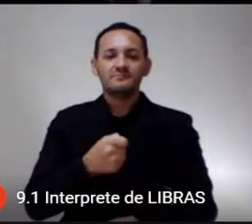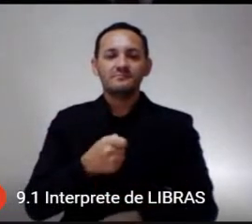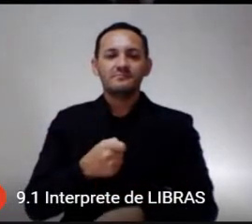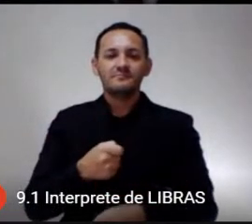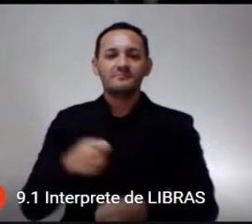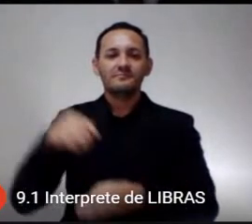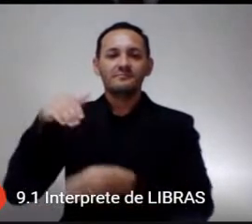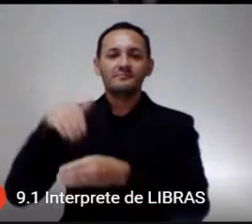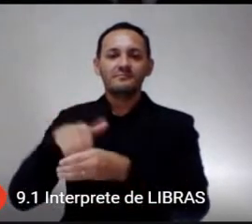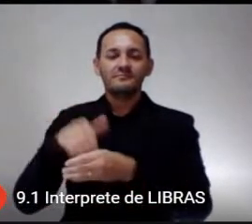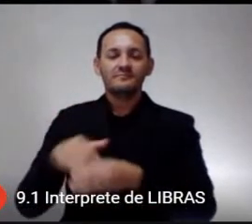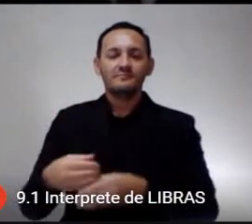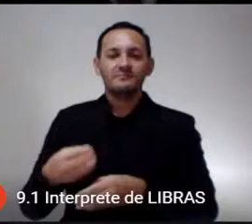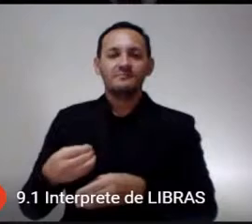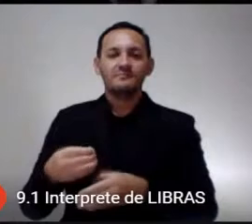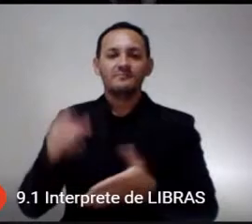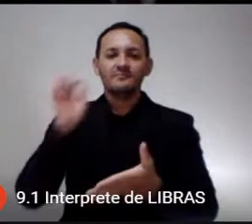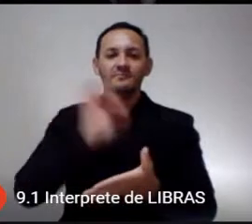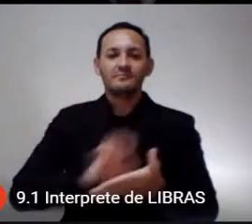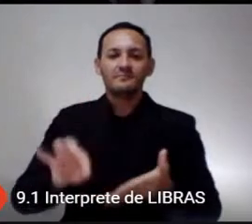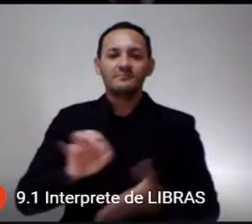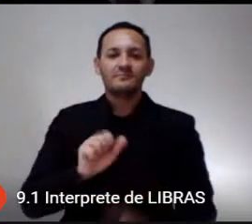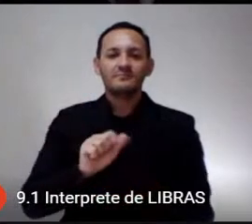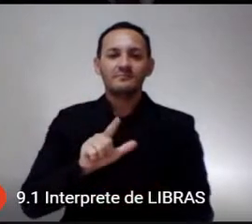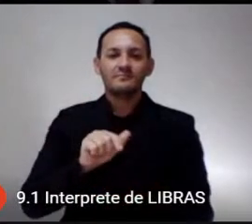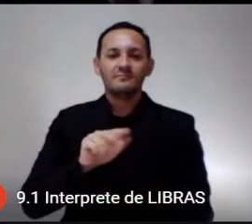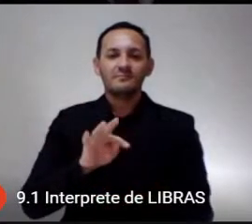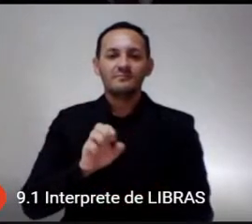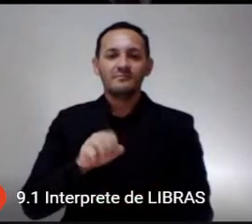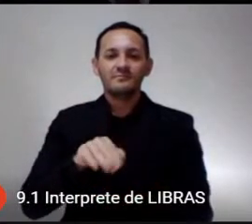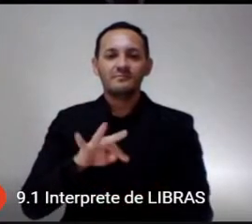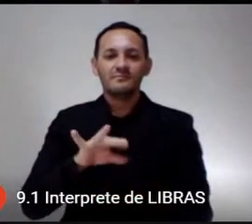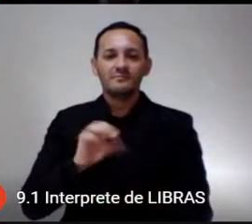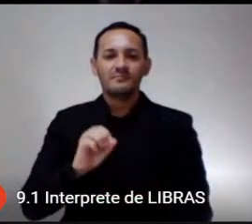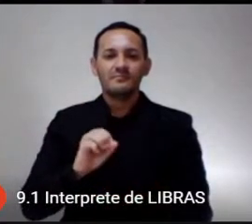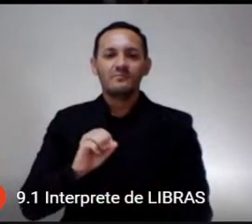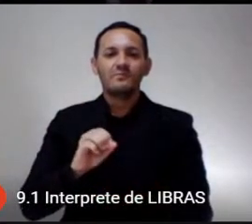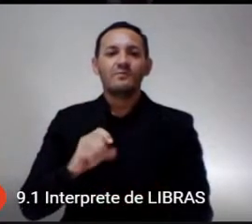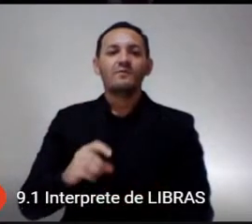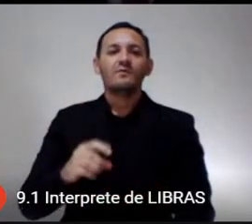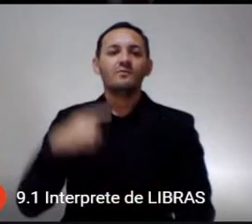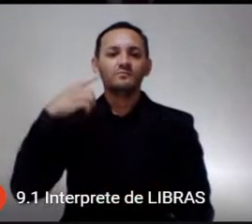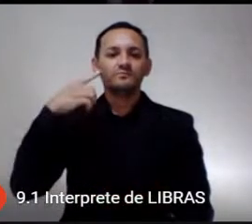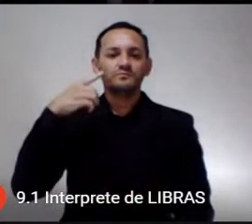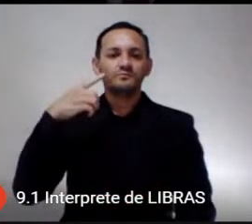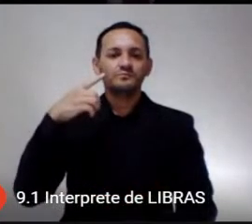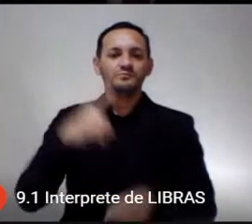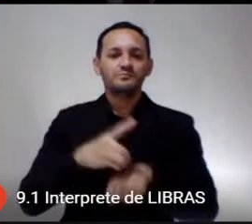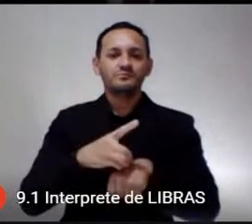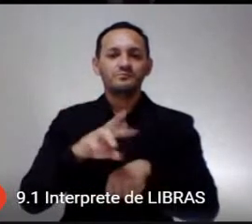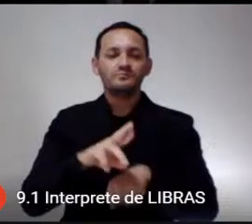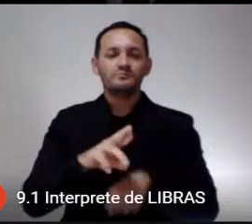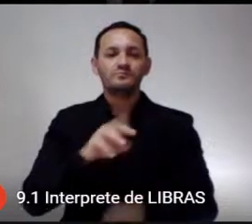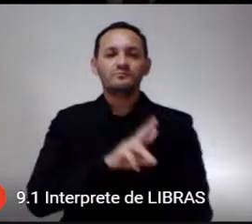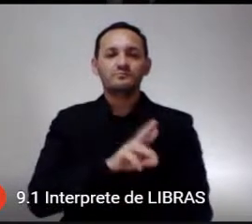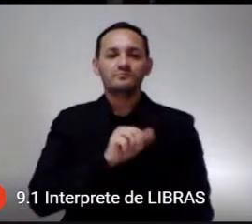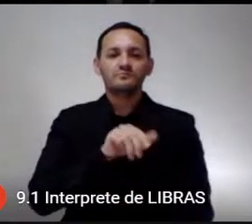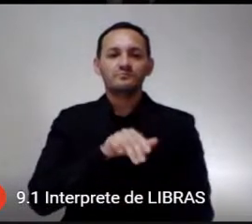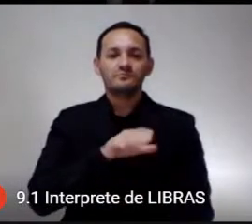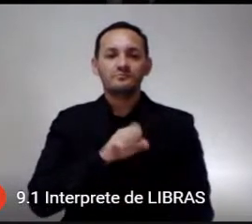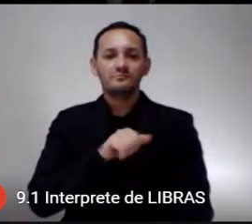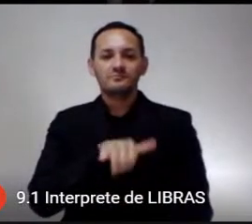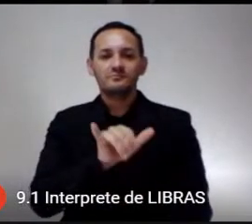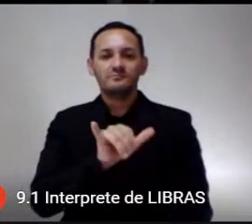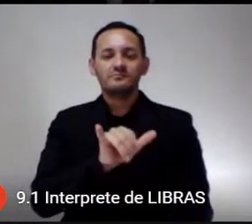do domicílio eleitoral, da relatoria do Dr. Rony Clay Alves Moraes, em que é recorrente Antônio Mafra Júnior